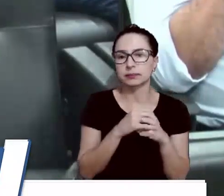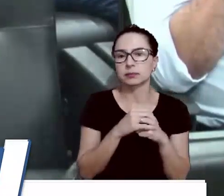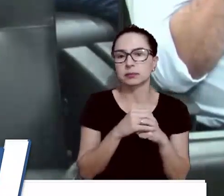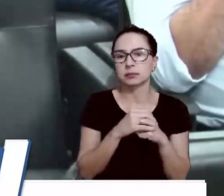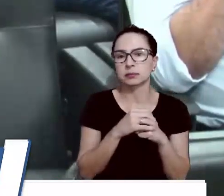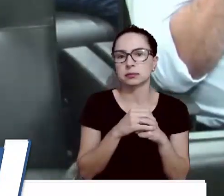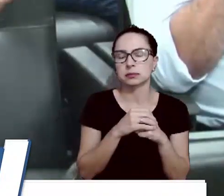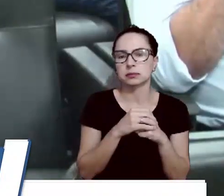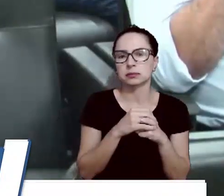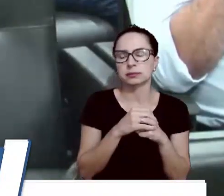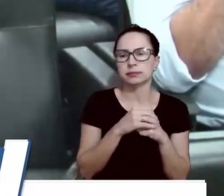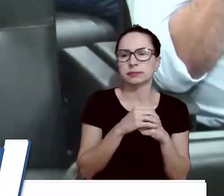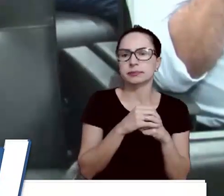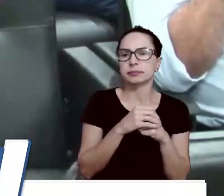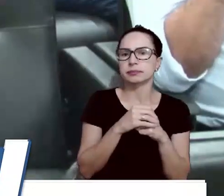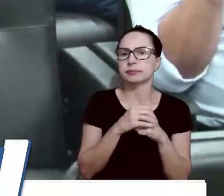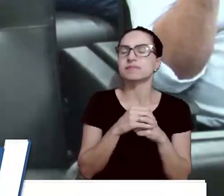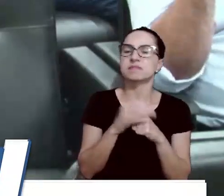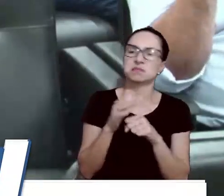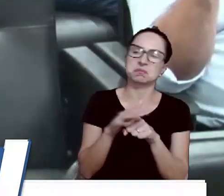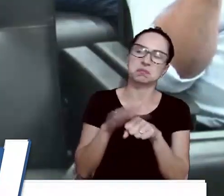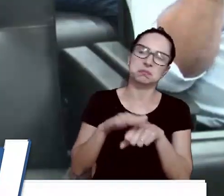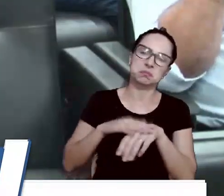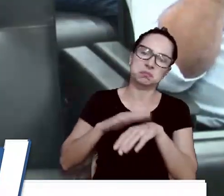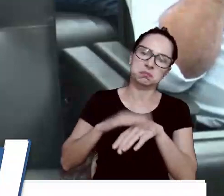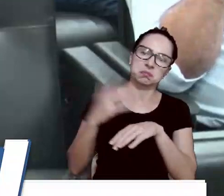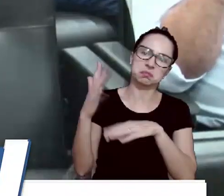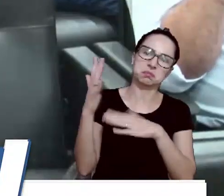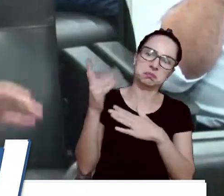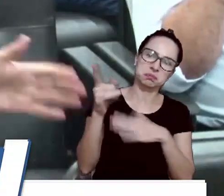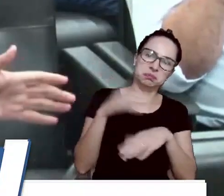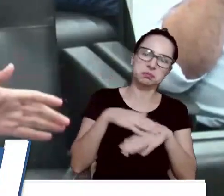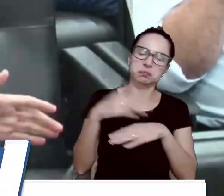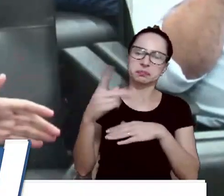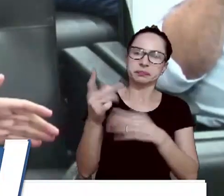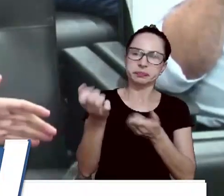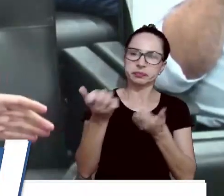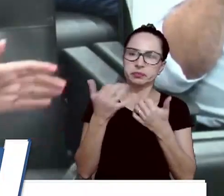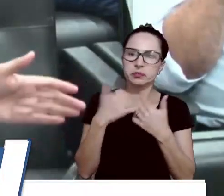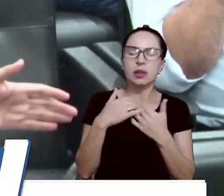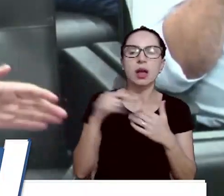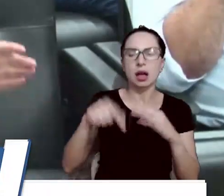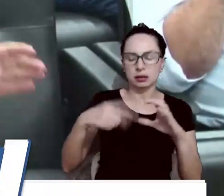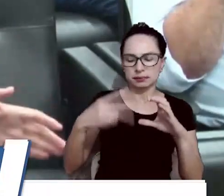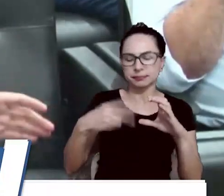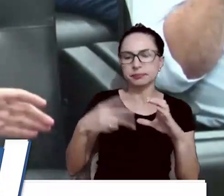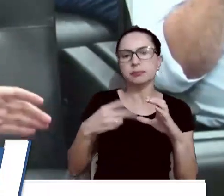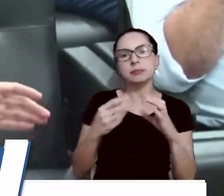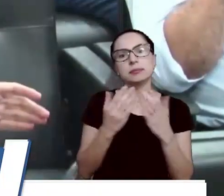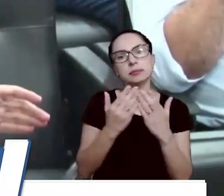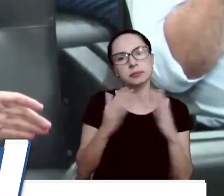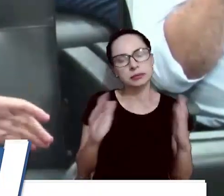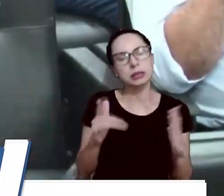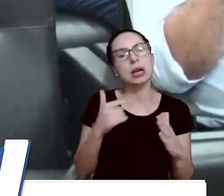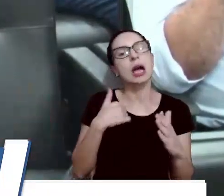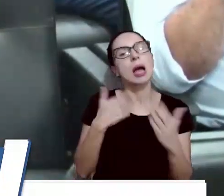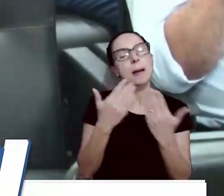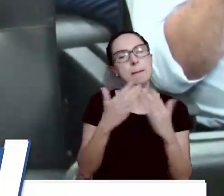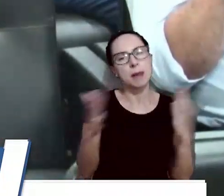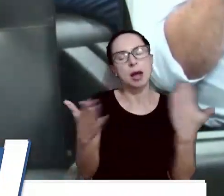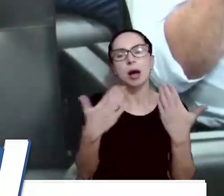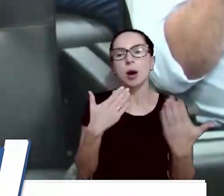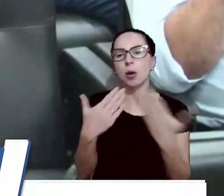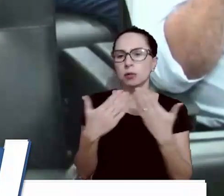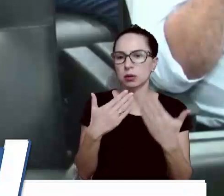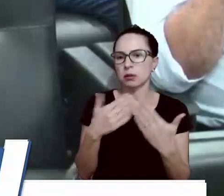Então, parabéns pelo seu posicionamento. A Câmara aqui é aberta ao diálogo, como você